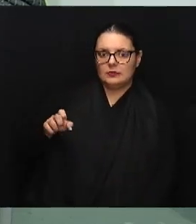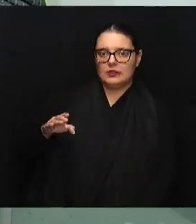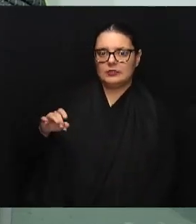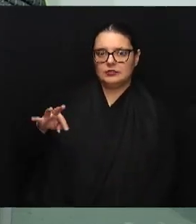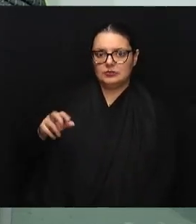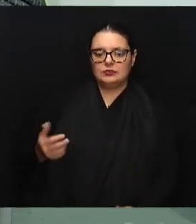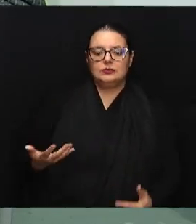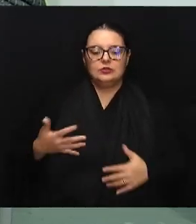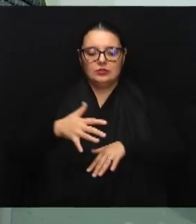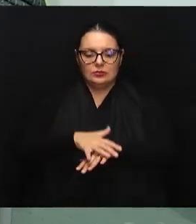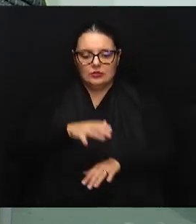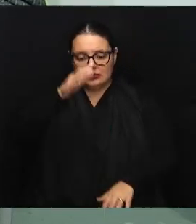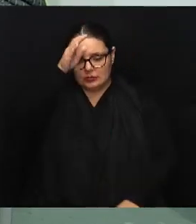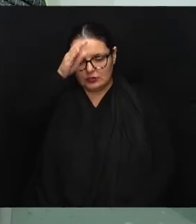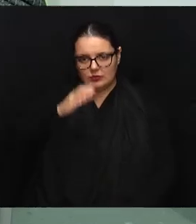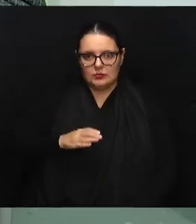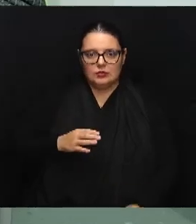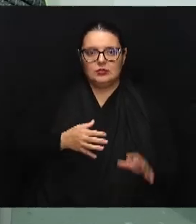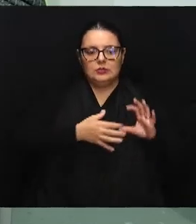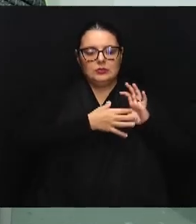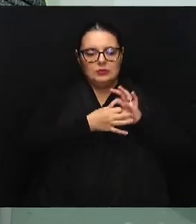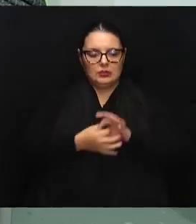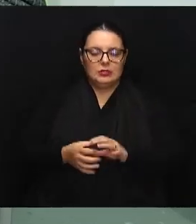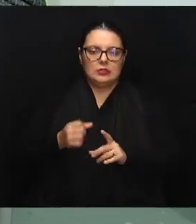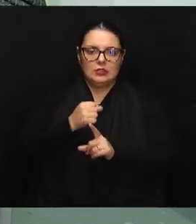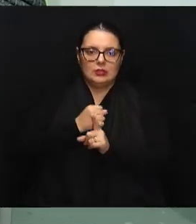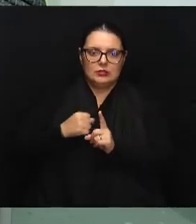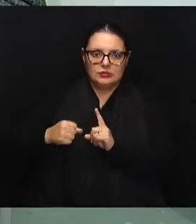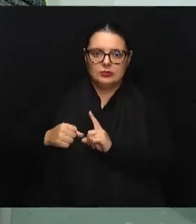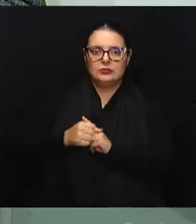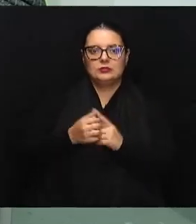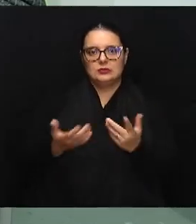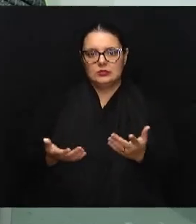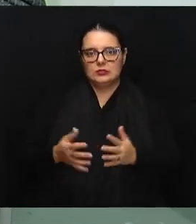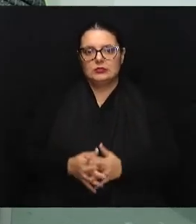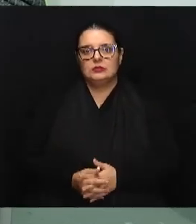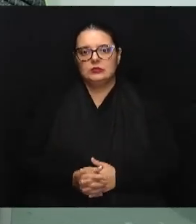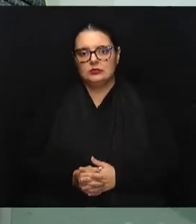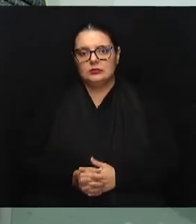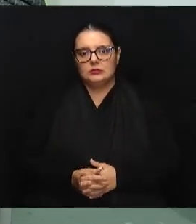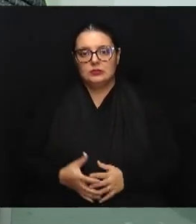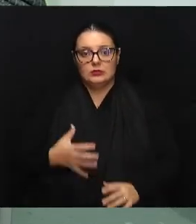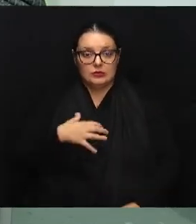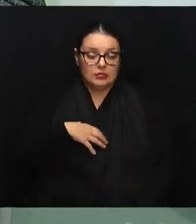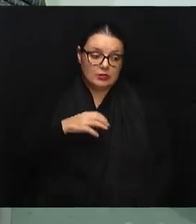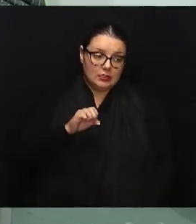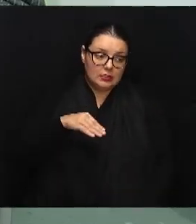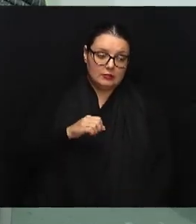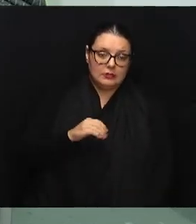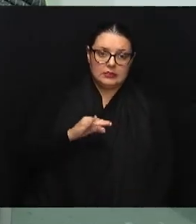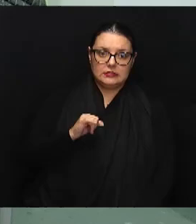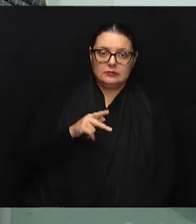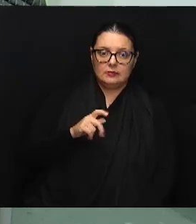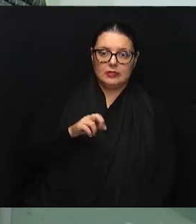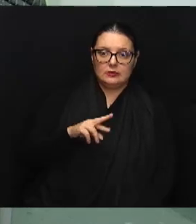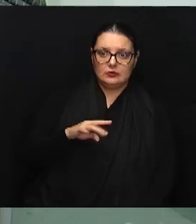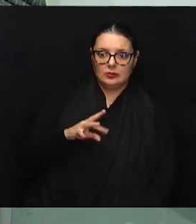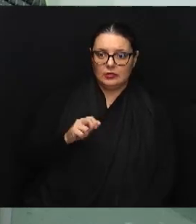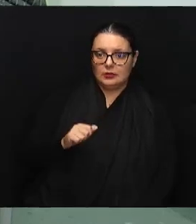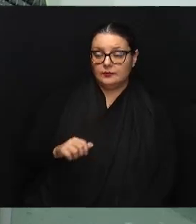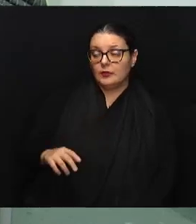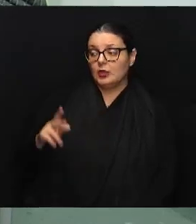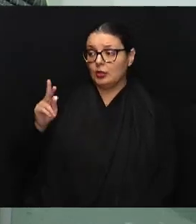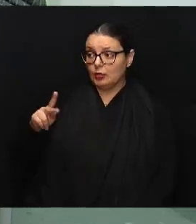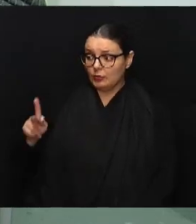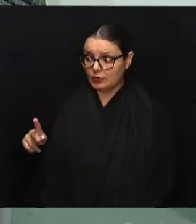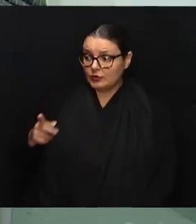cidadão no contexto, na sociedade e de maneira emancipatória. Professora, falando um pouquinho mais